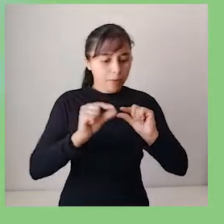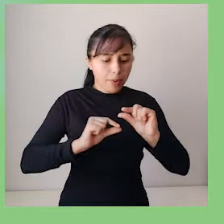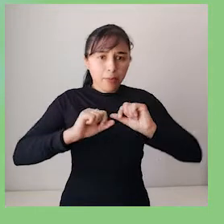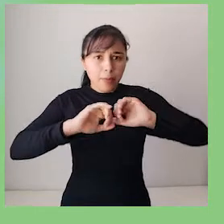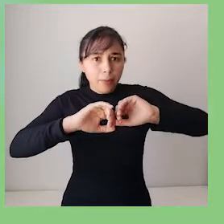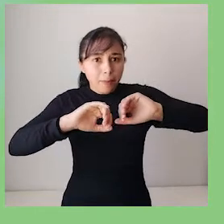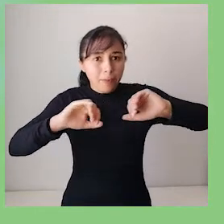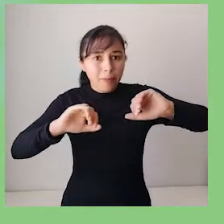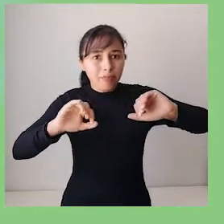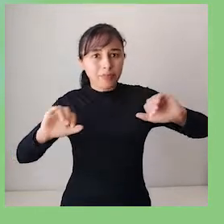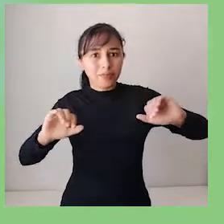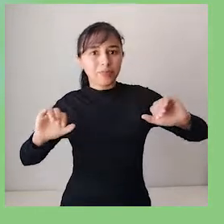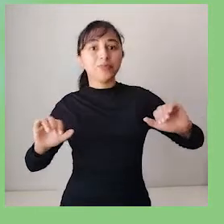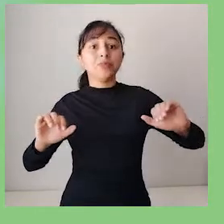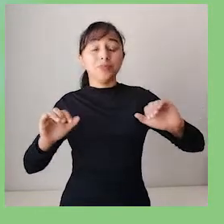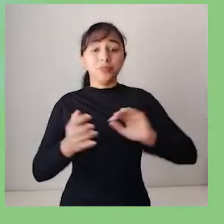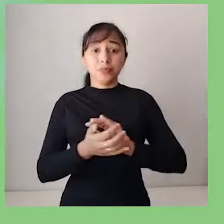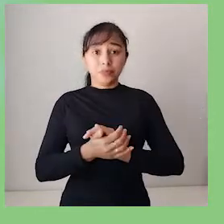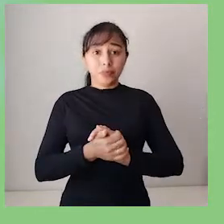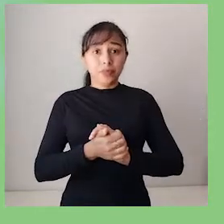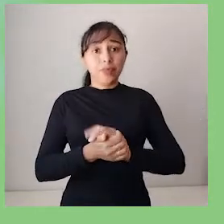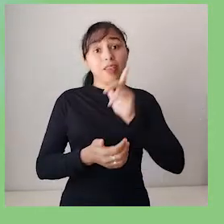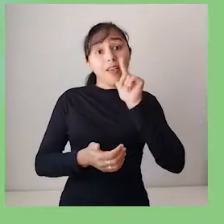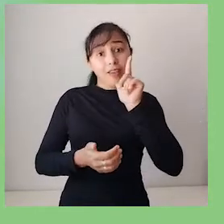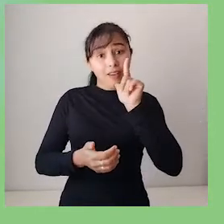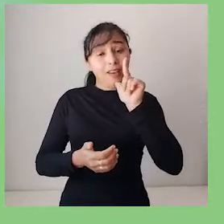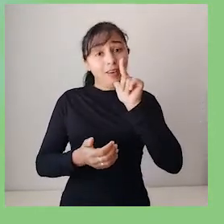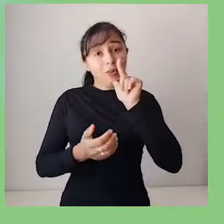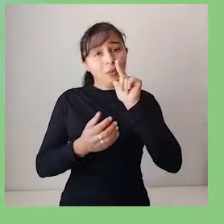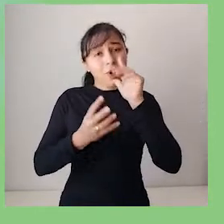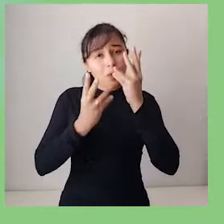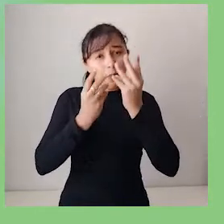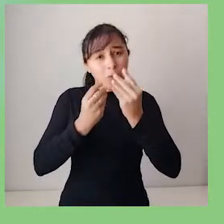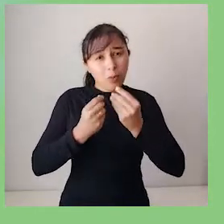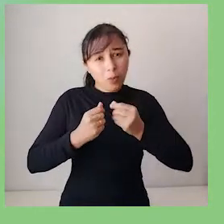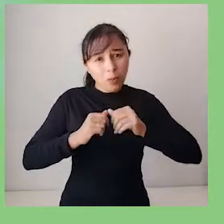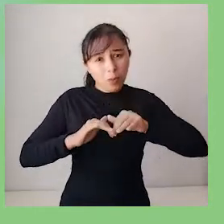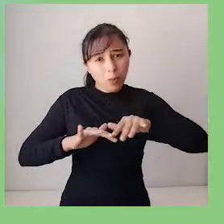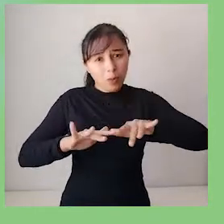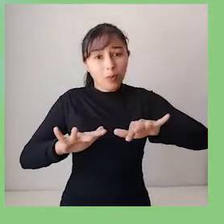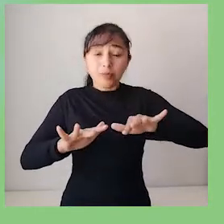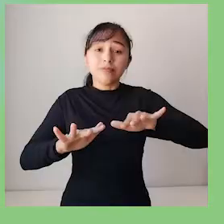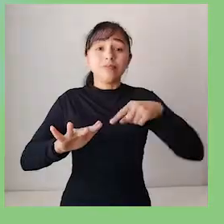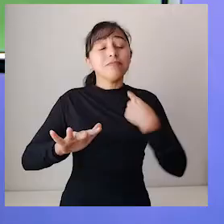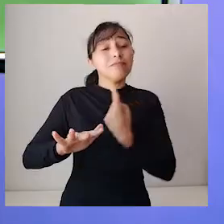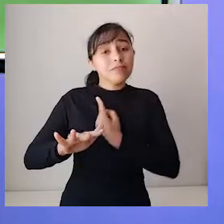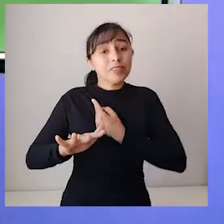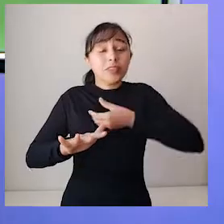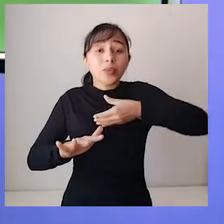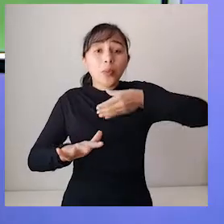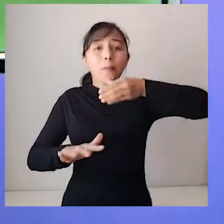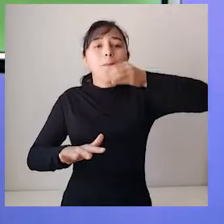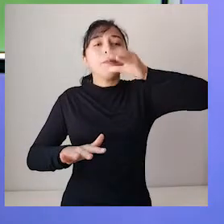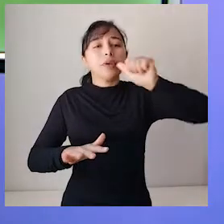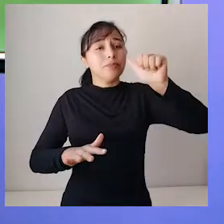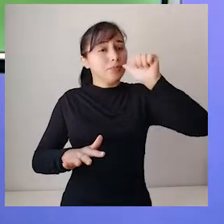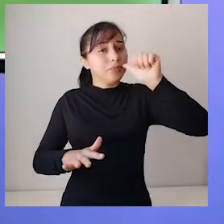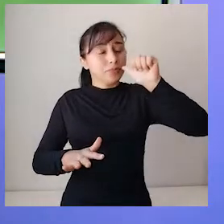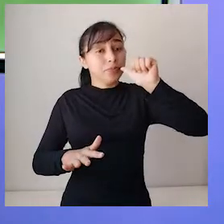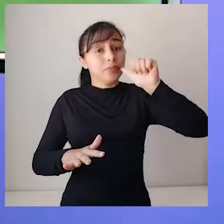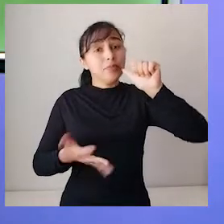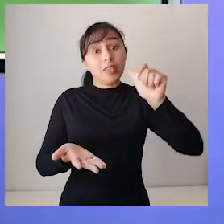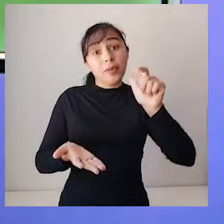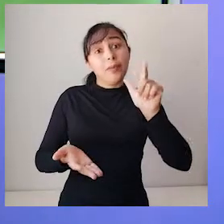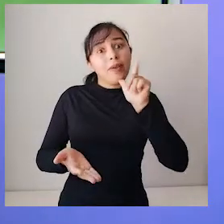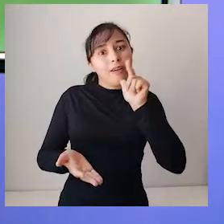nós associarmos a água no estado líquido é aquela que nós bebemos. Se nós colocarmos